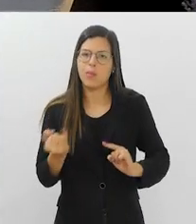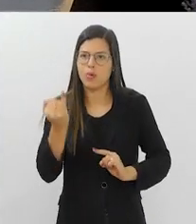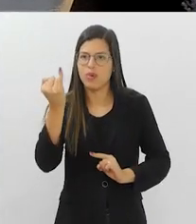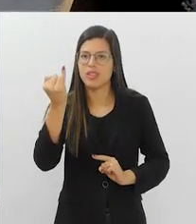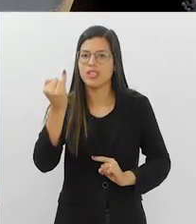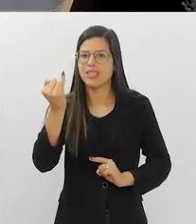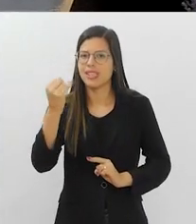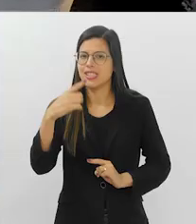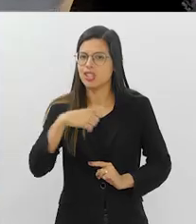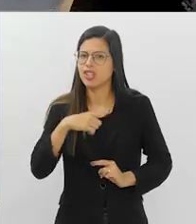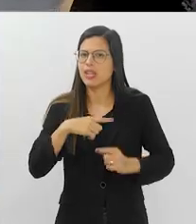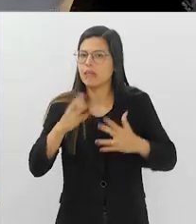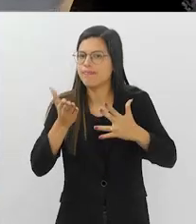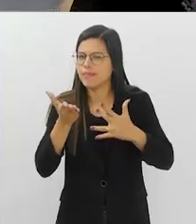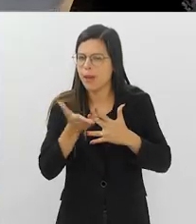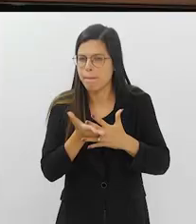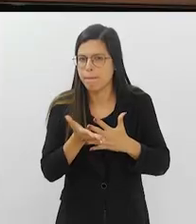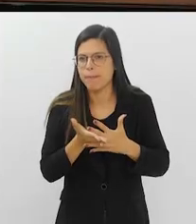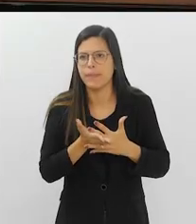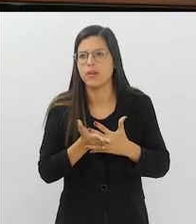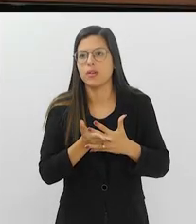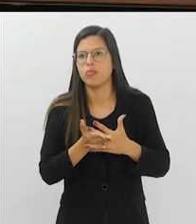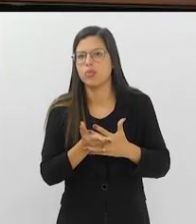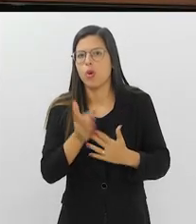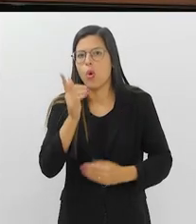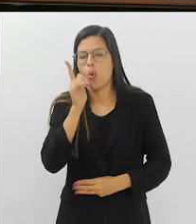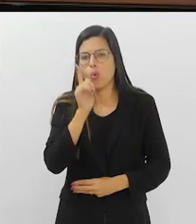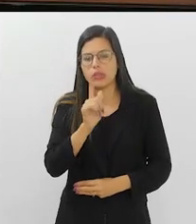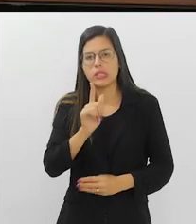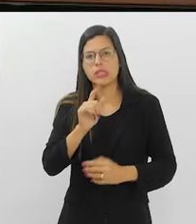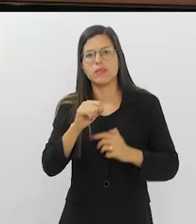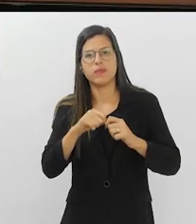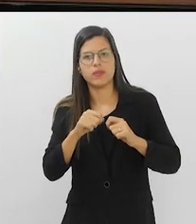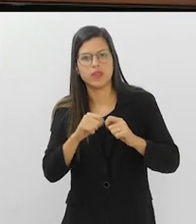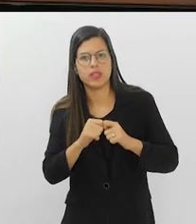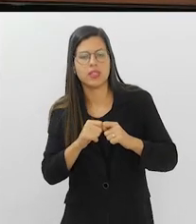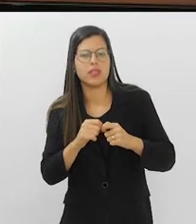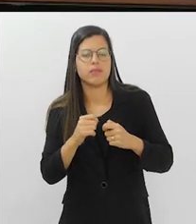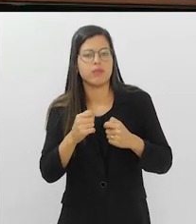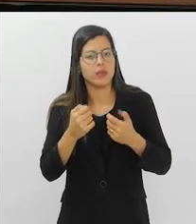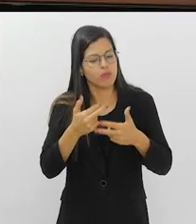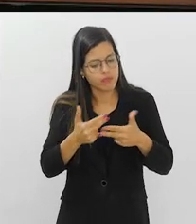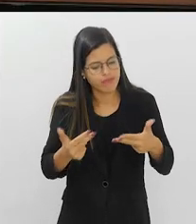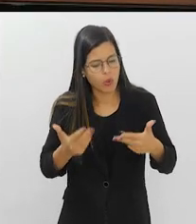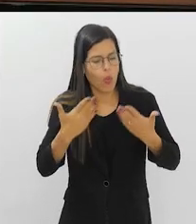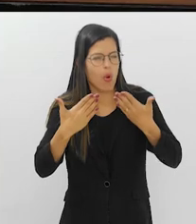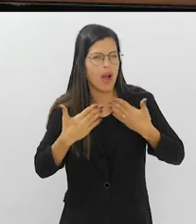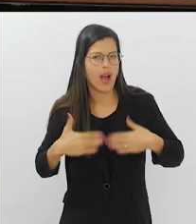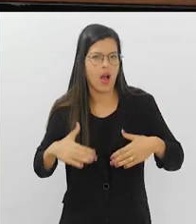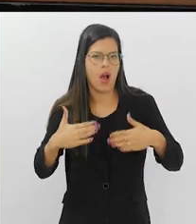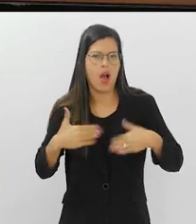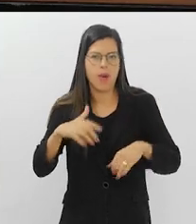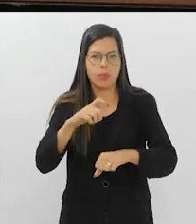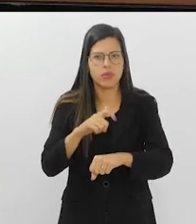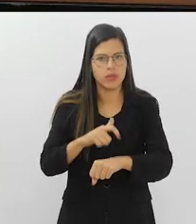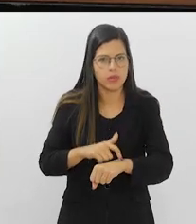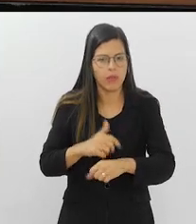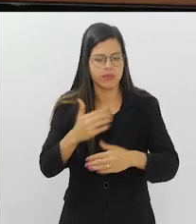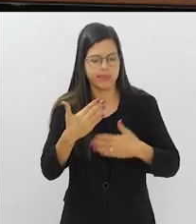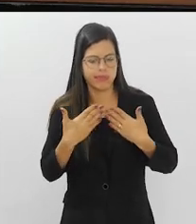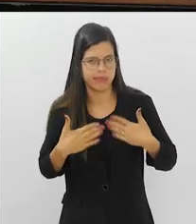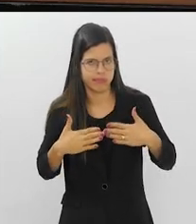Mas é importante a gente ter essa pausa, né, de poder fazer as coisas, uma de cada vez, ao seu tempo,